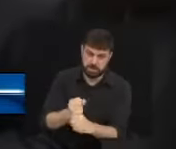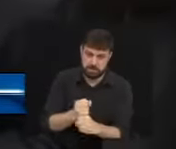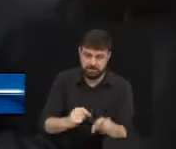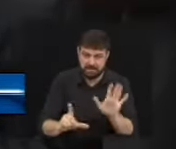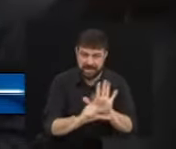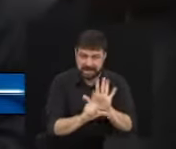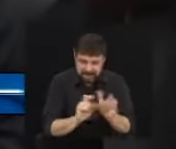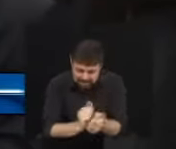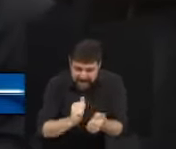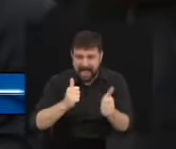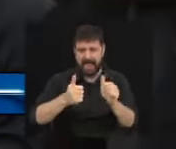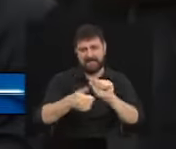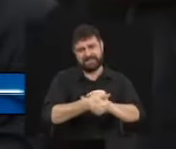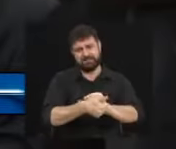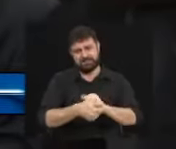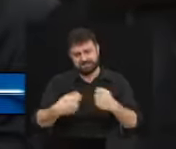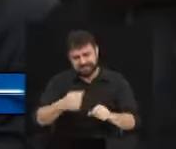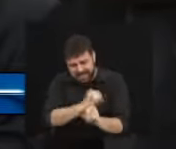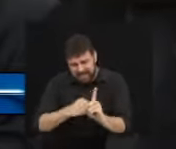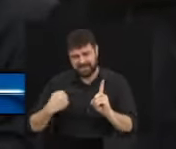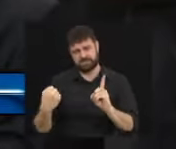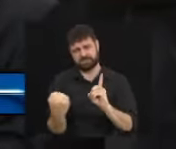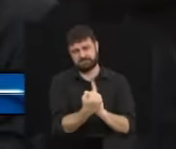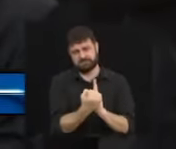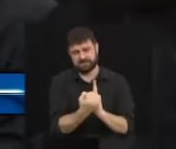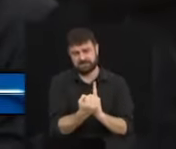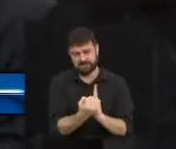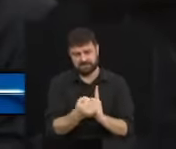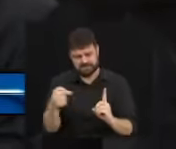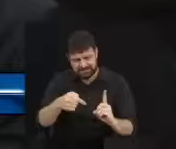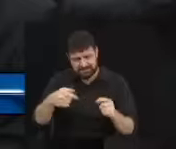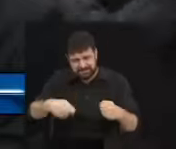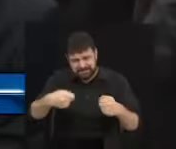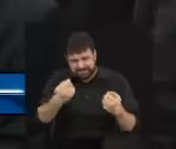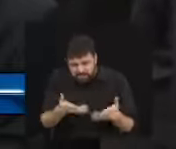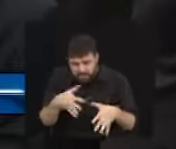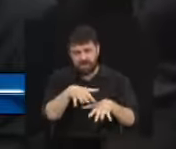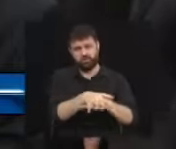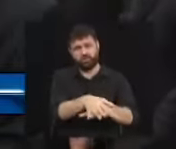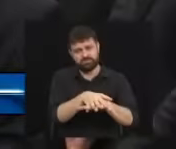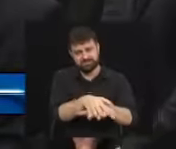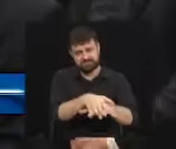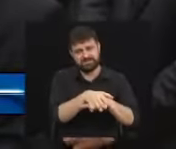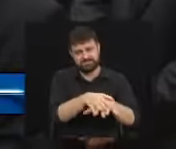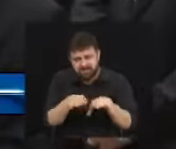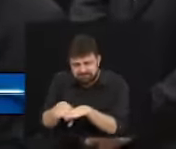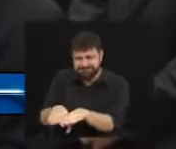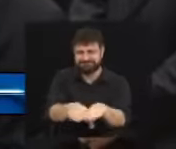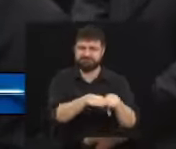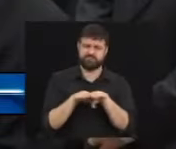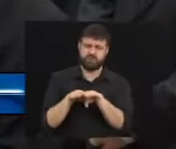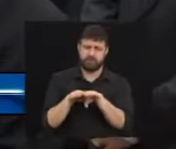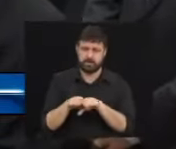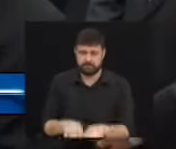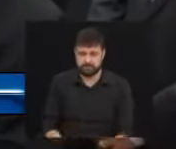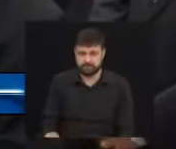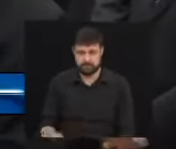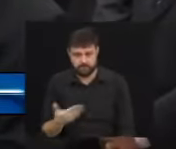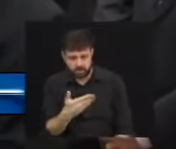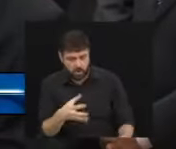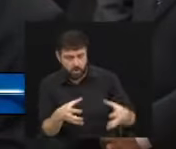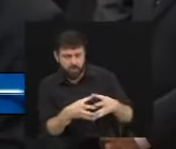legislação para fazer da nossa sociedade uma sociedade cada vez mais inclusiva. Certamente, para